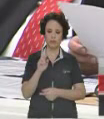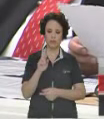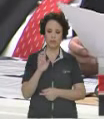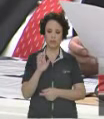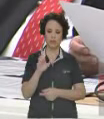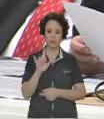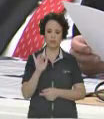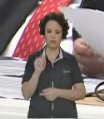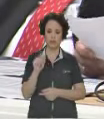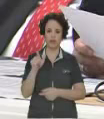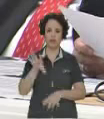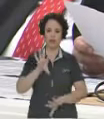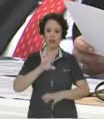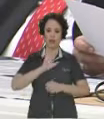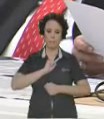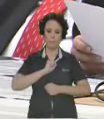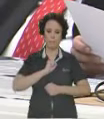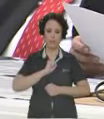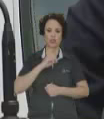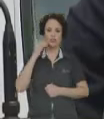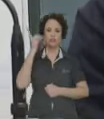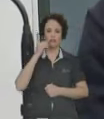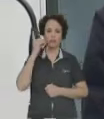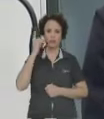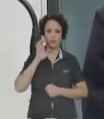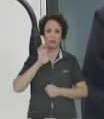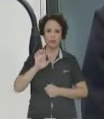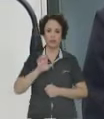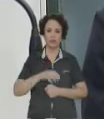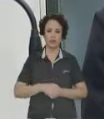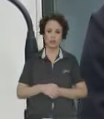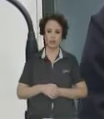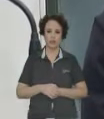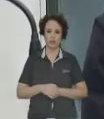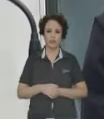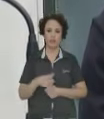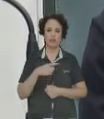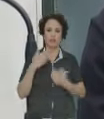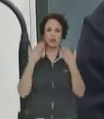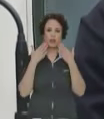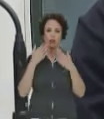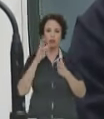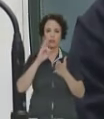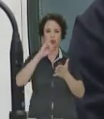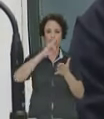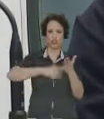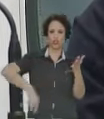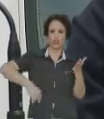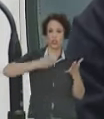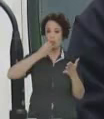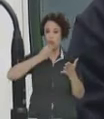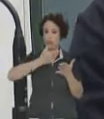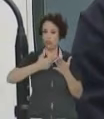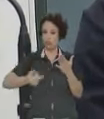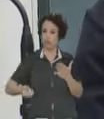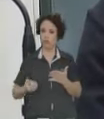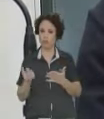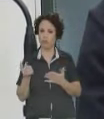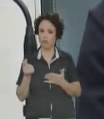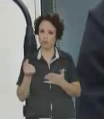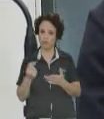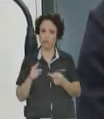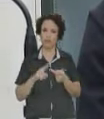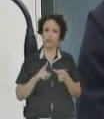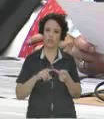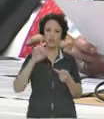estadual sua excelência apresentou declaração de bens e direitos bem como o diploma o diploma da justiça